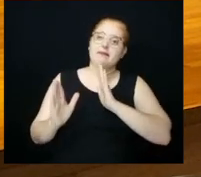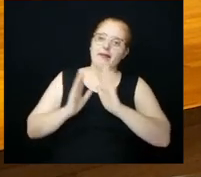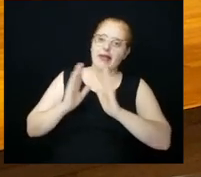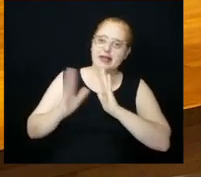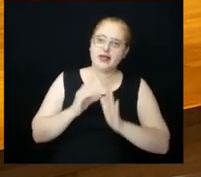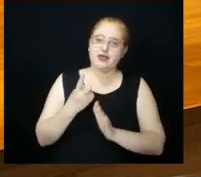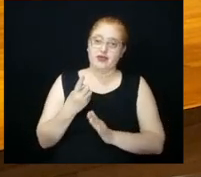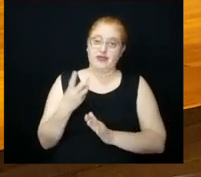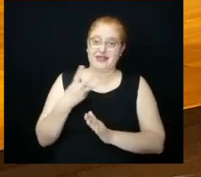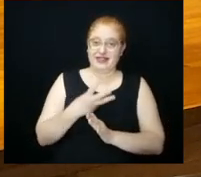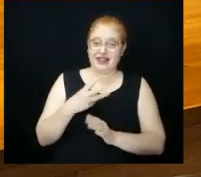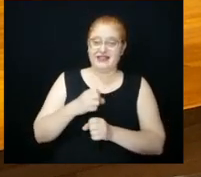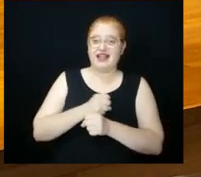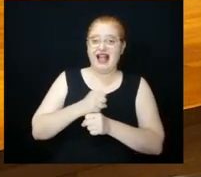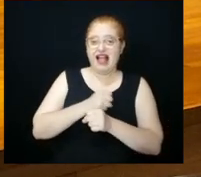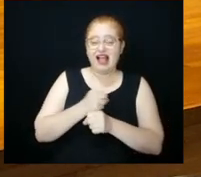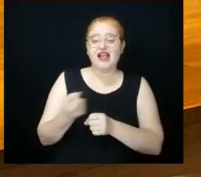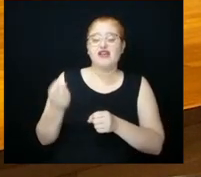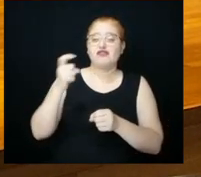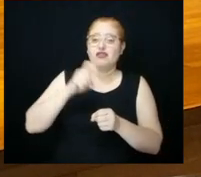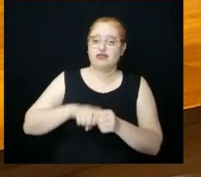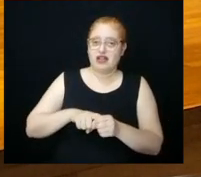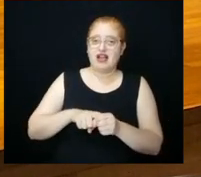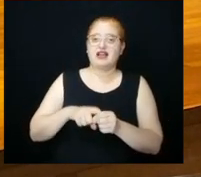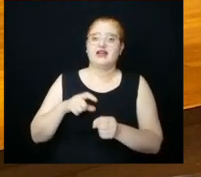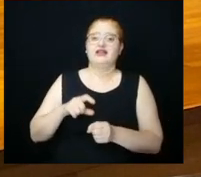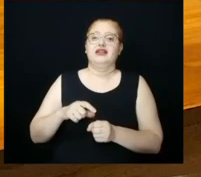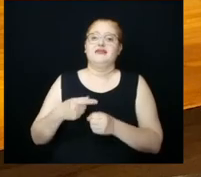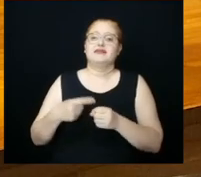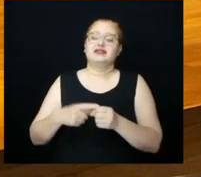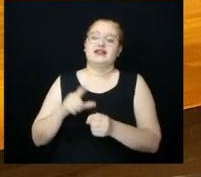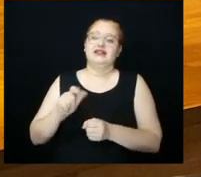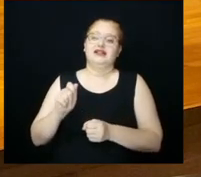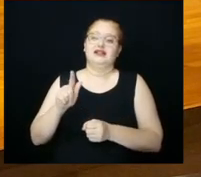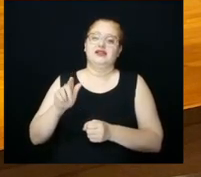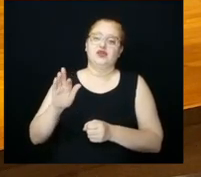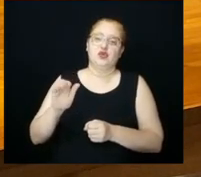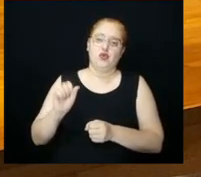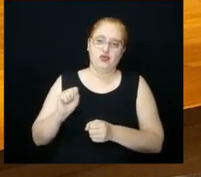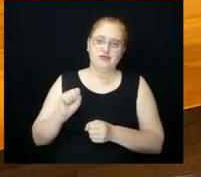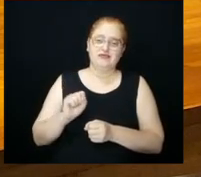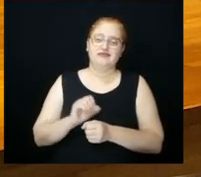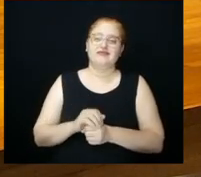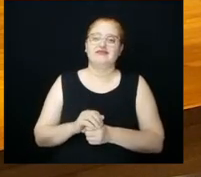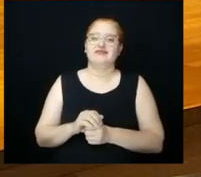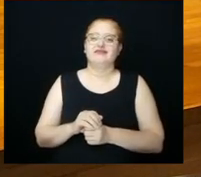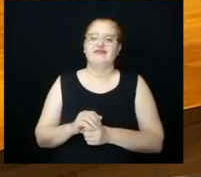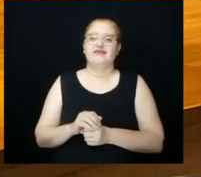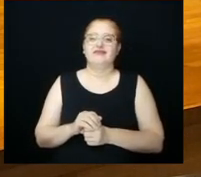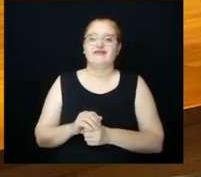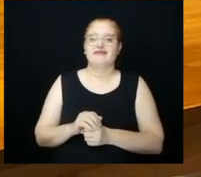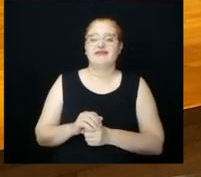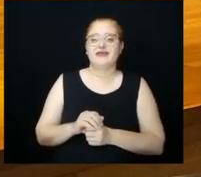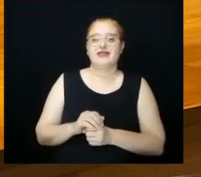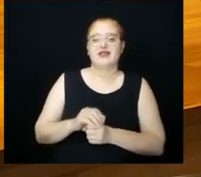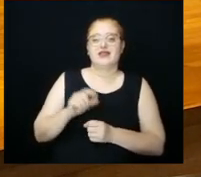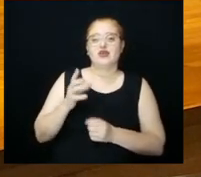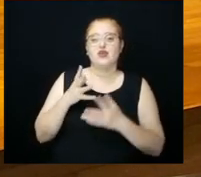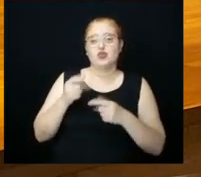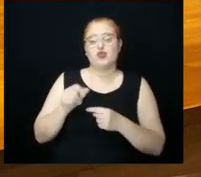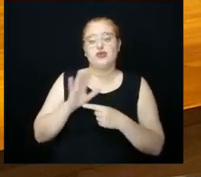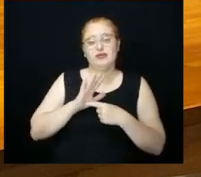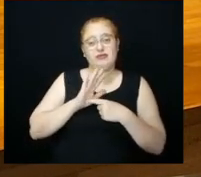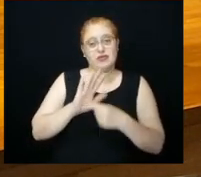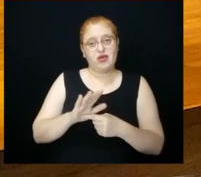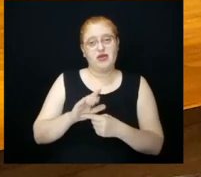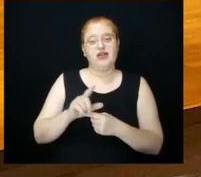de 13 anos e o retornar para Lagos, para a Nigéria. Então, assim, tudo que ela traz e